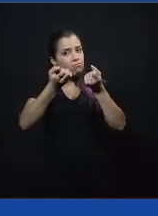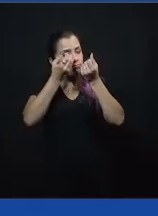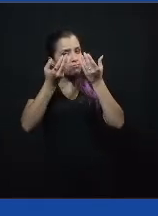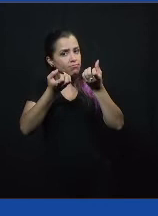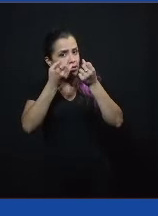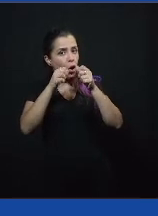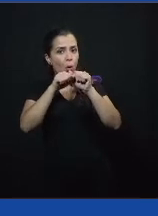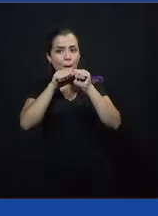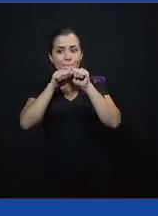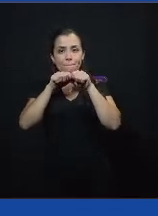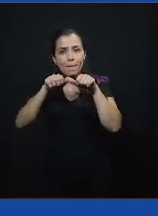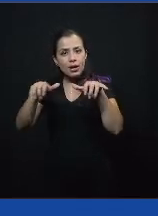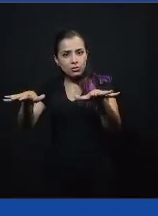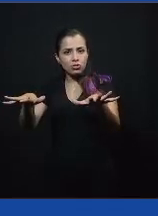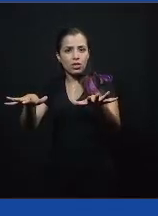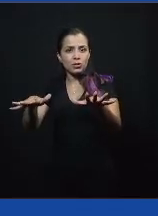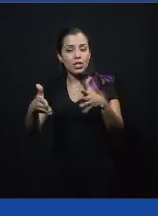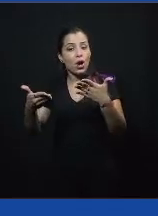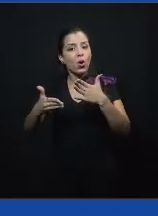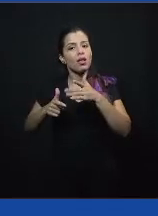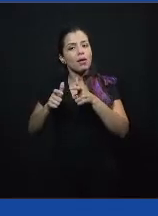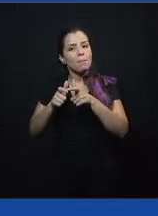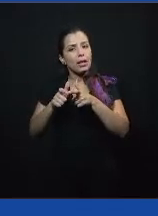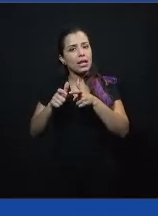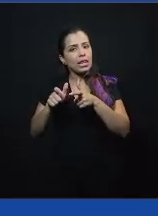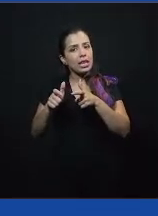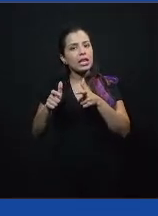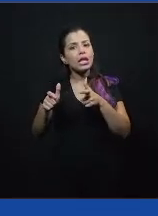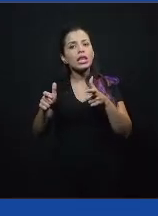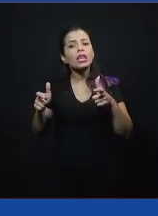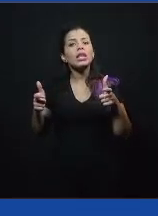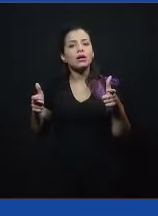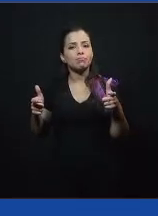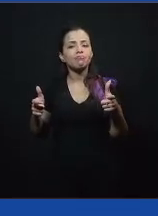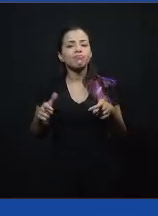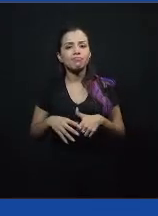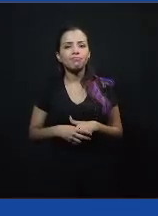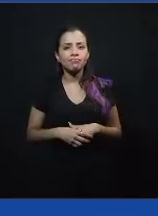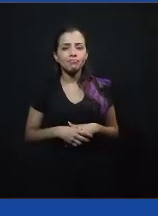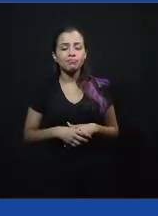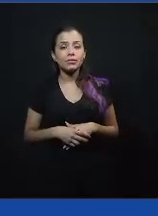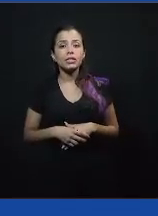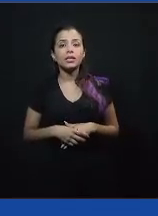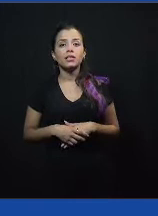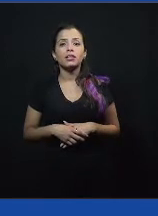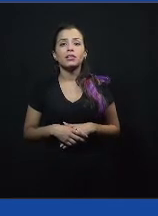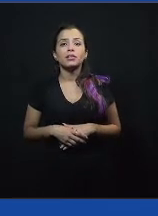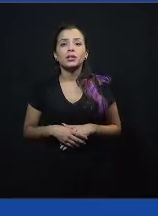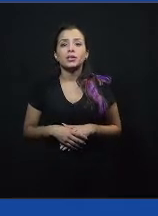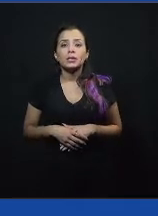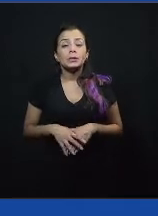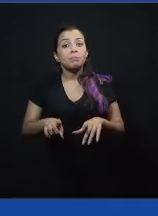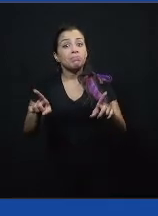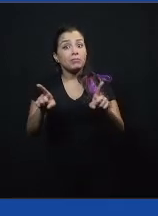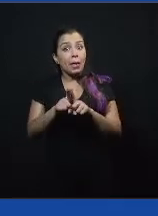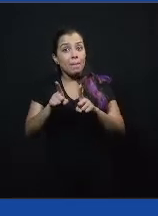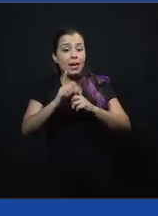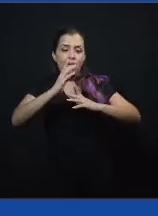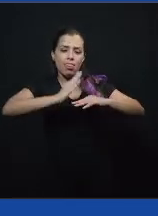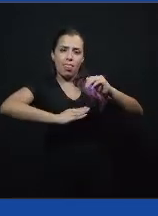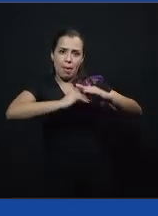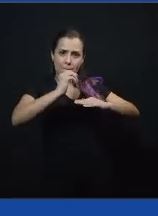Compartilhamos e Estamos crescendo com o Instagram também e também colocamos em prática as nossas